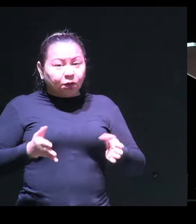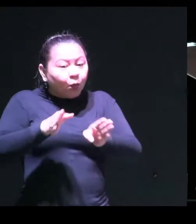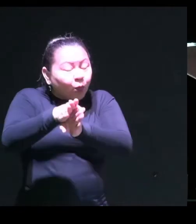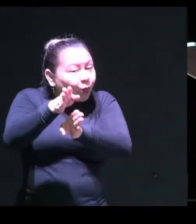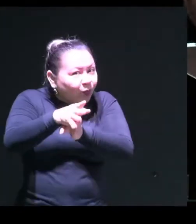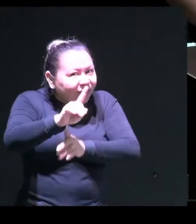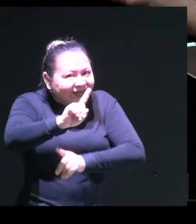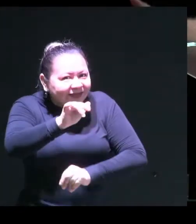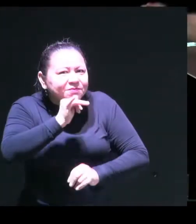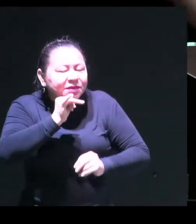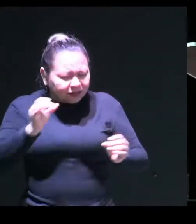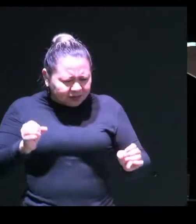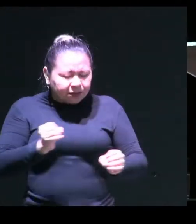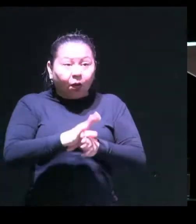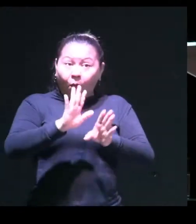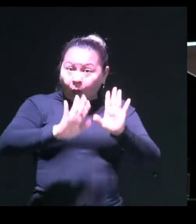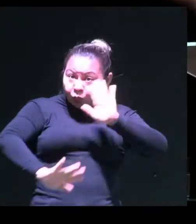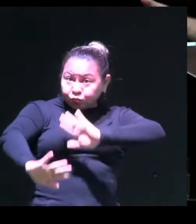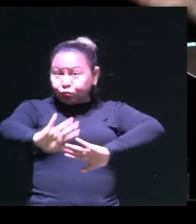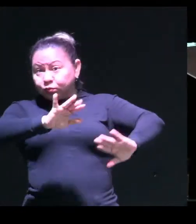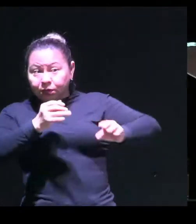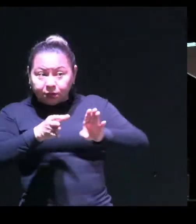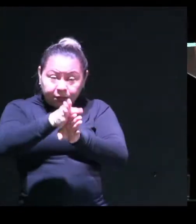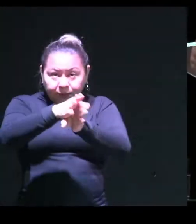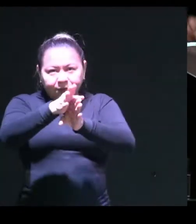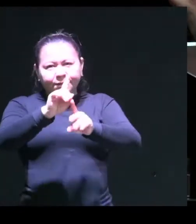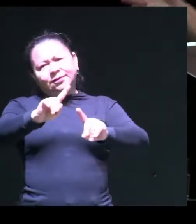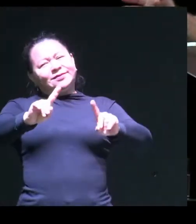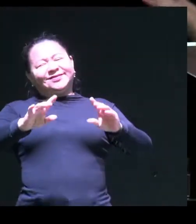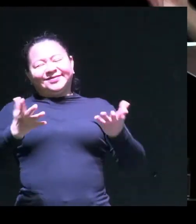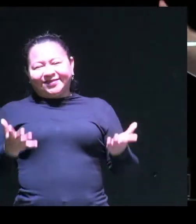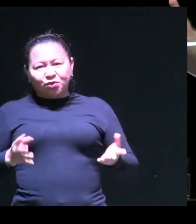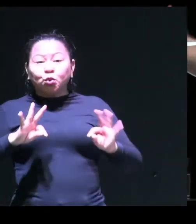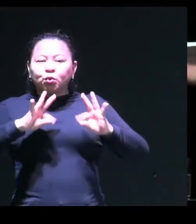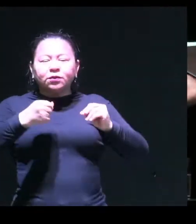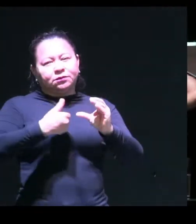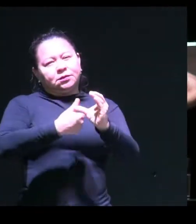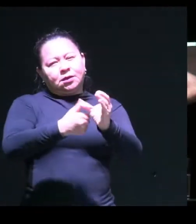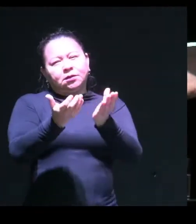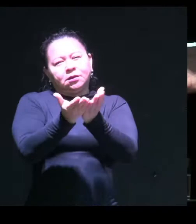conselho, se prepare, fique preparado, faça isso, faça aquilo. Ele diz assim, todo crente,